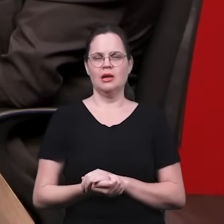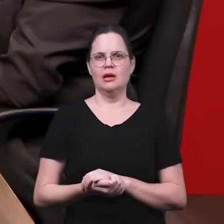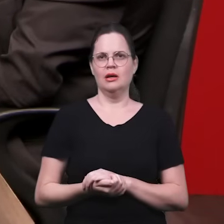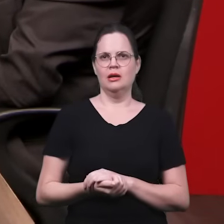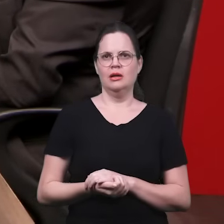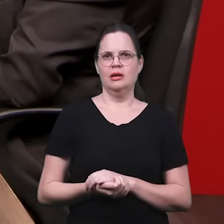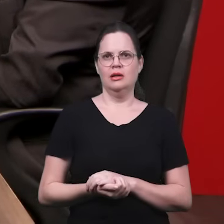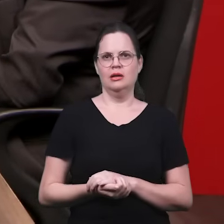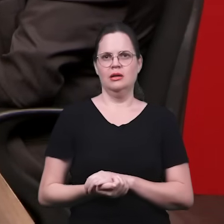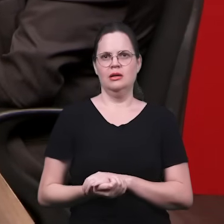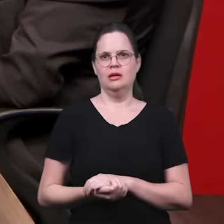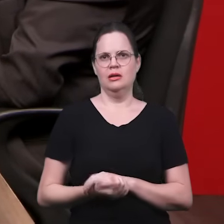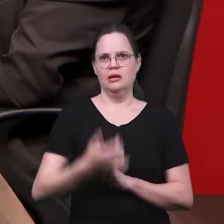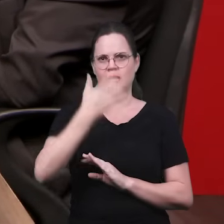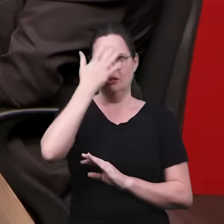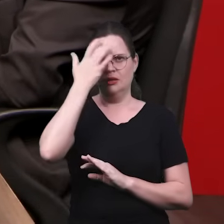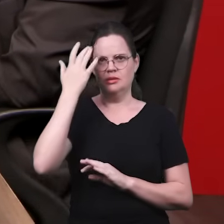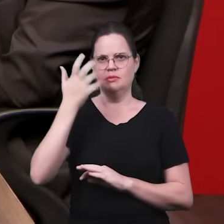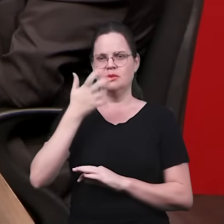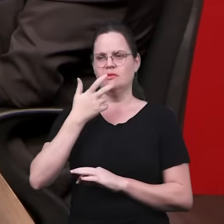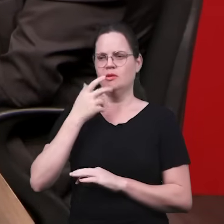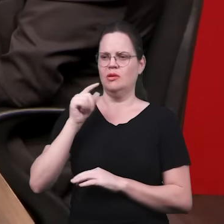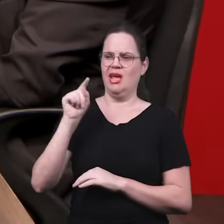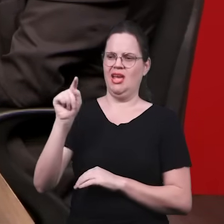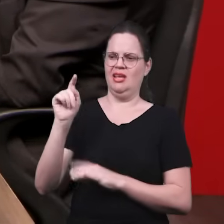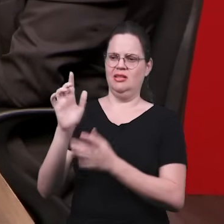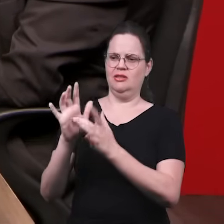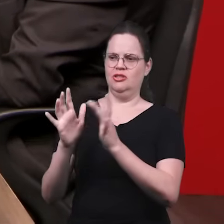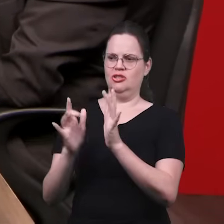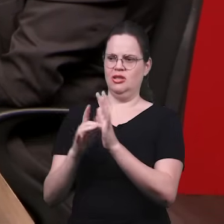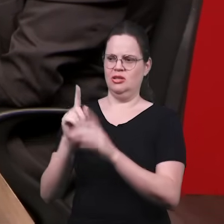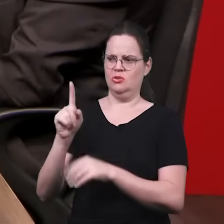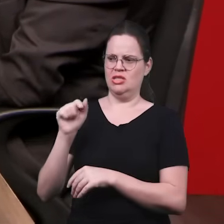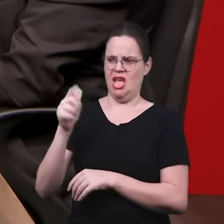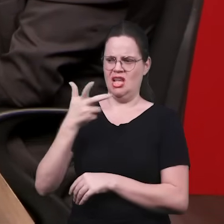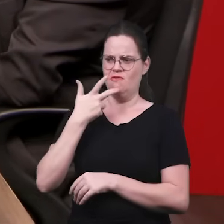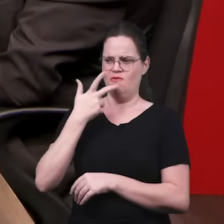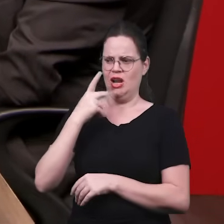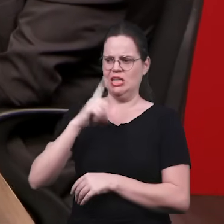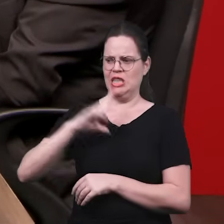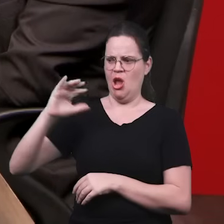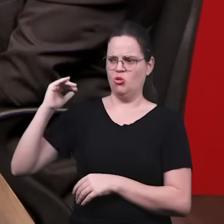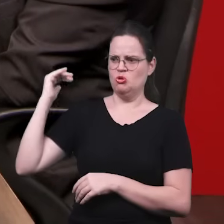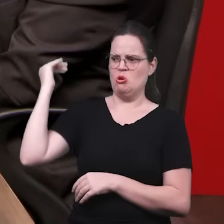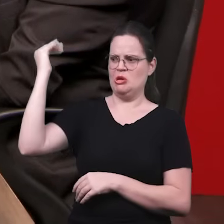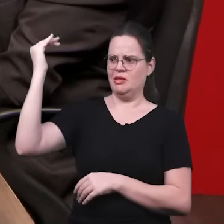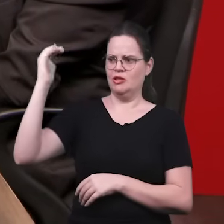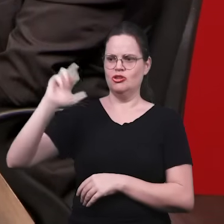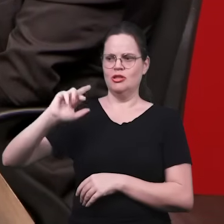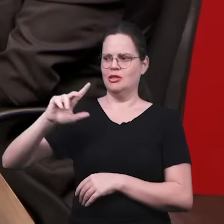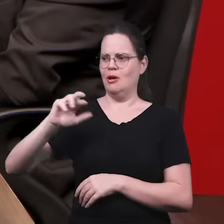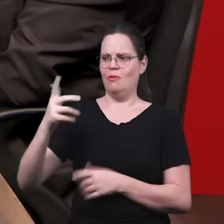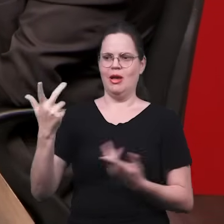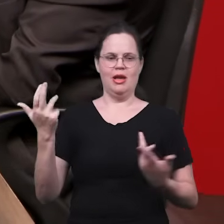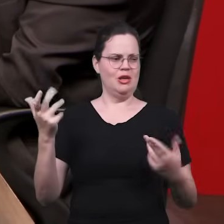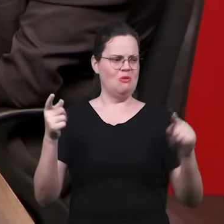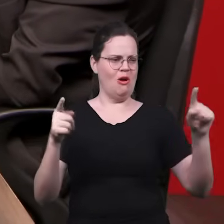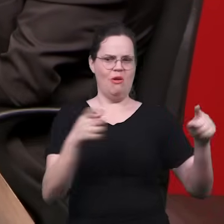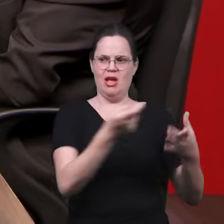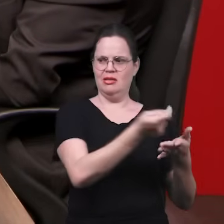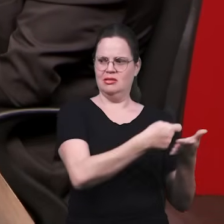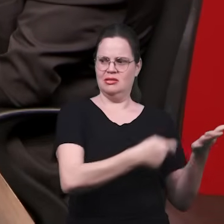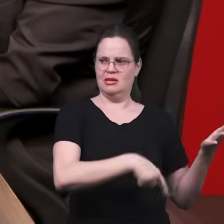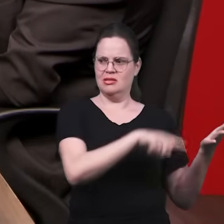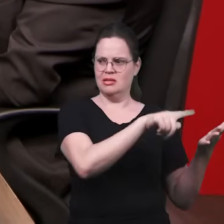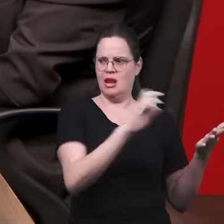mas ele fala como quem tem autoridade, ele não fala como os escribas. É isso mesmo. Muito interessante isso, né? E tem